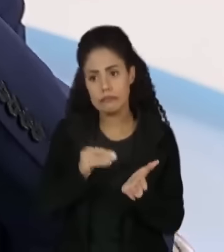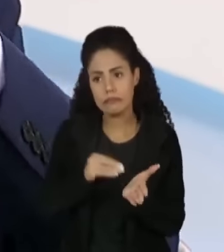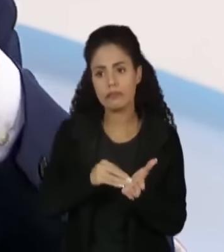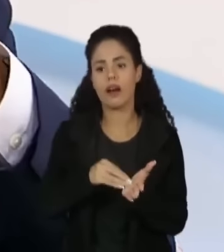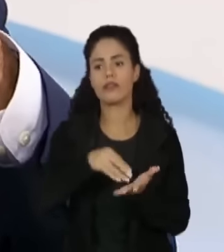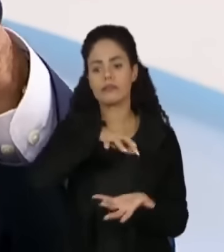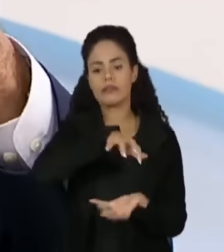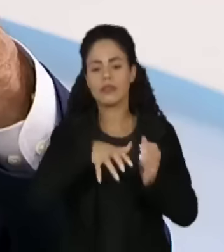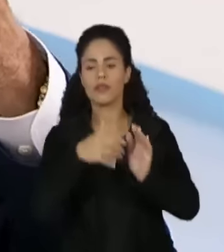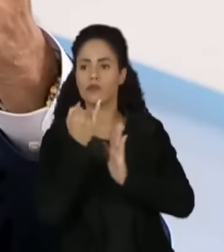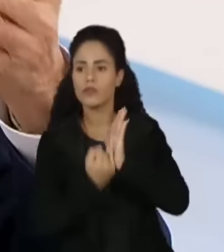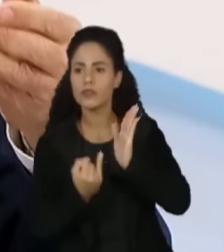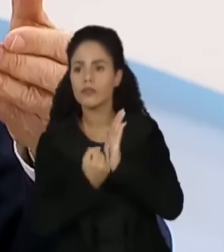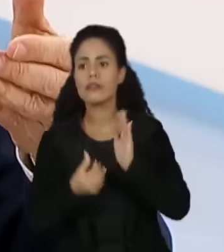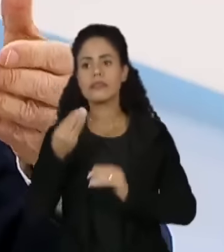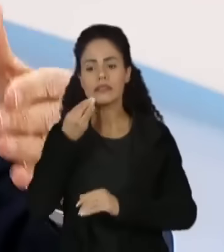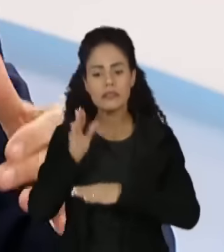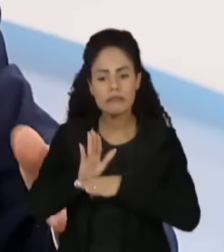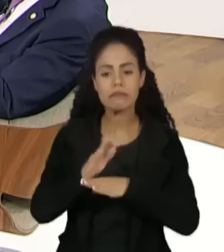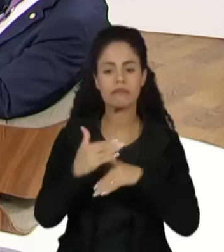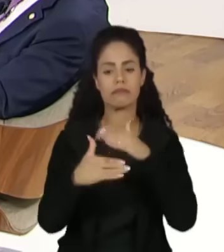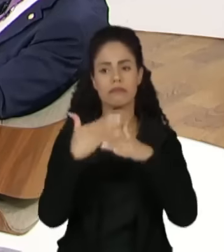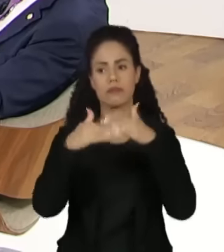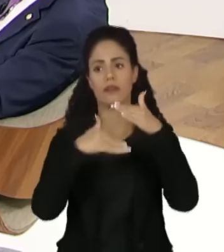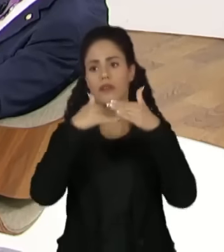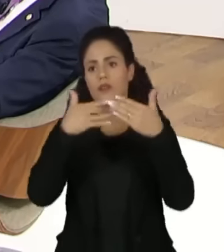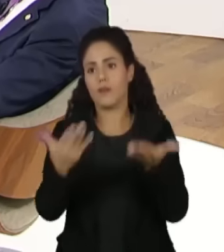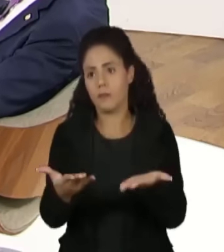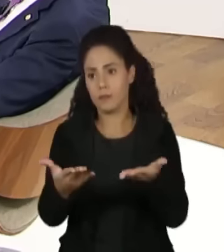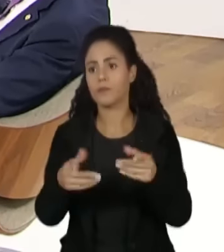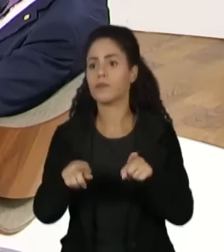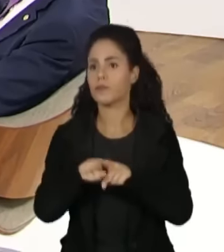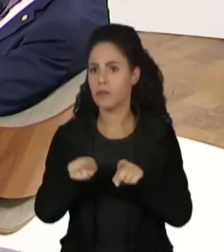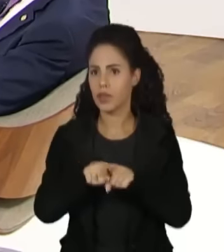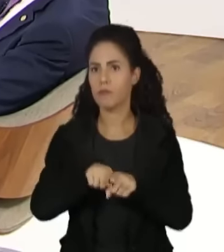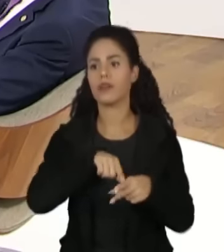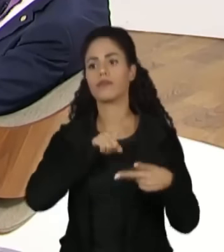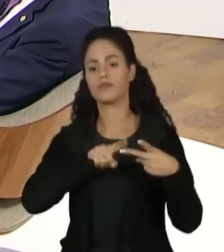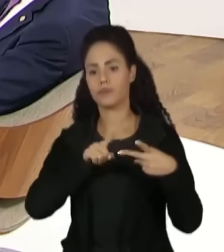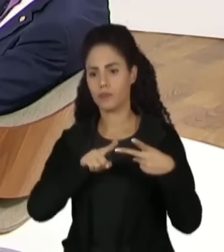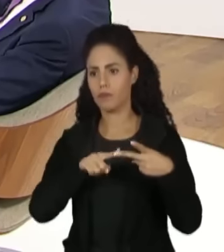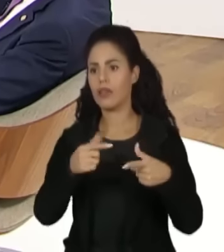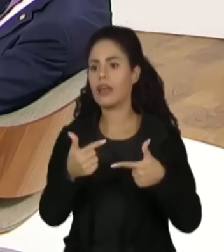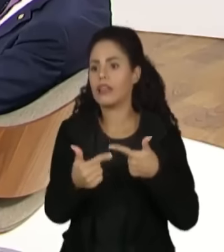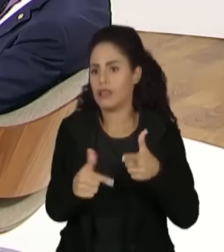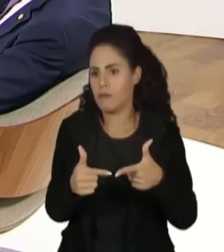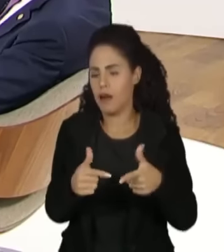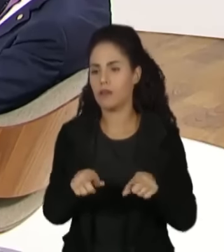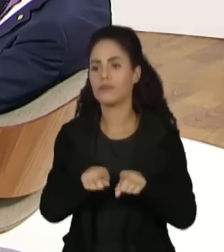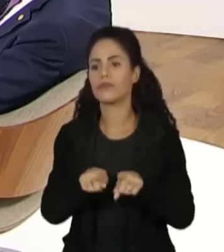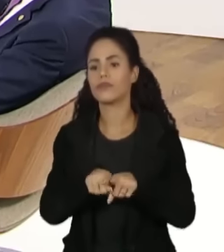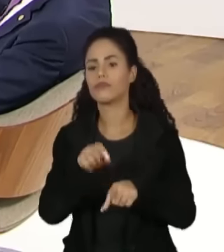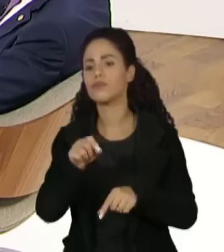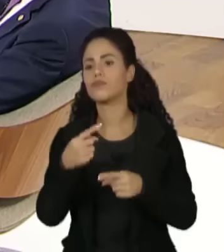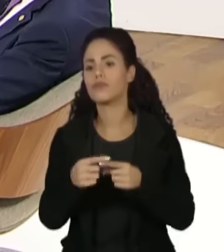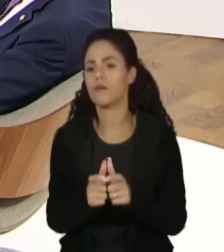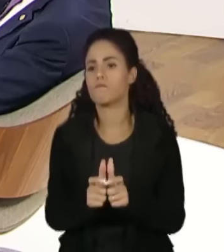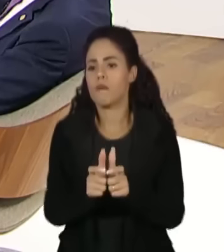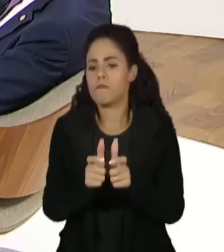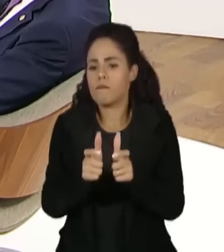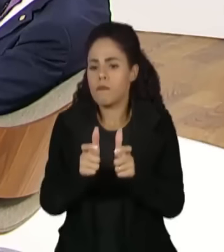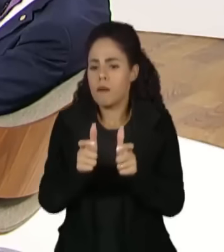reforma tributária possa ajudar a melhorar isso. Eu acho que em matéria trabalhista nós temos insegurança pelo